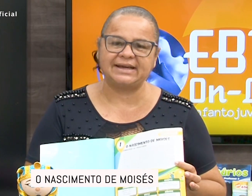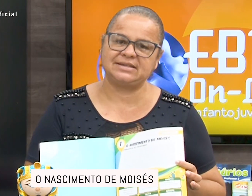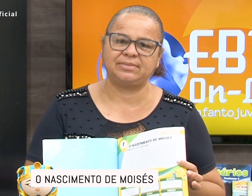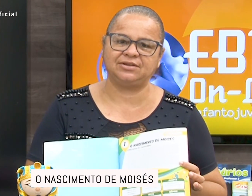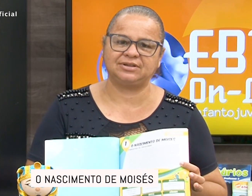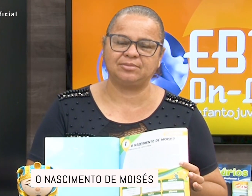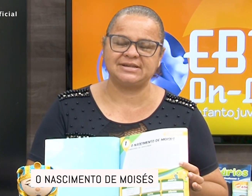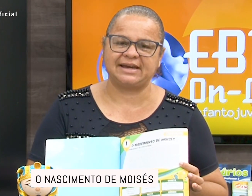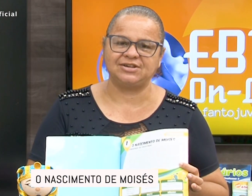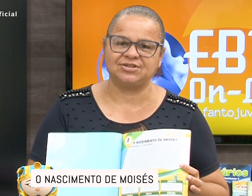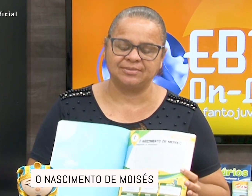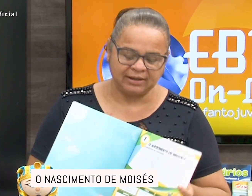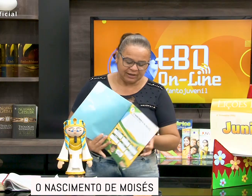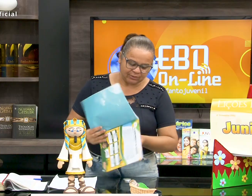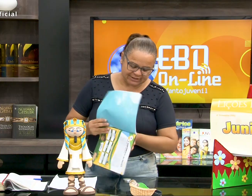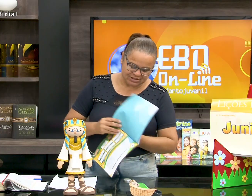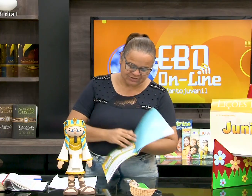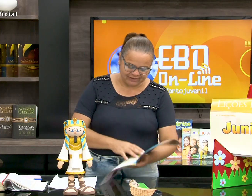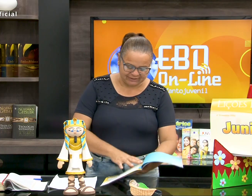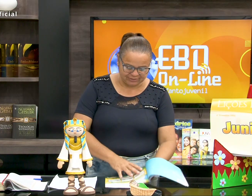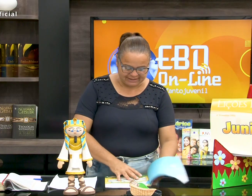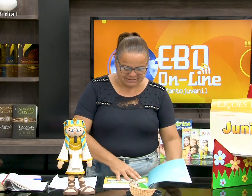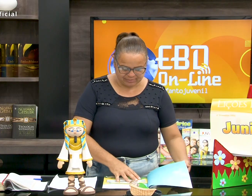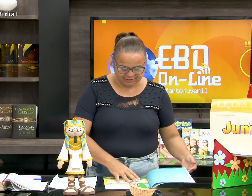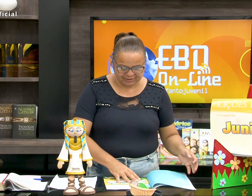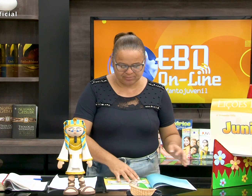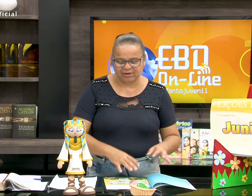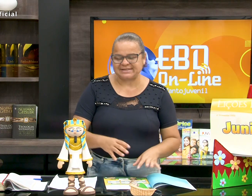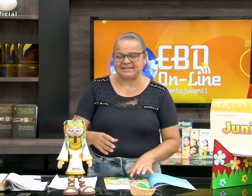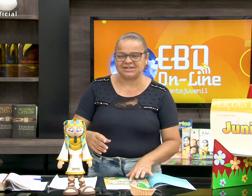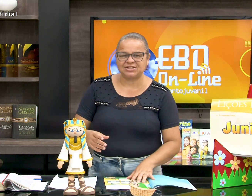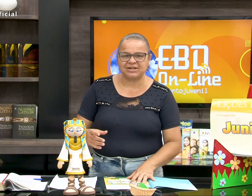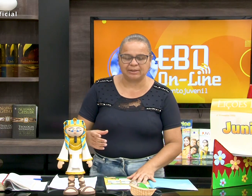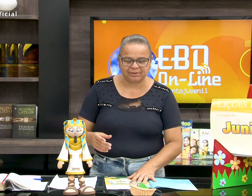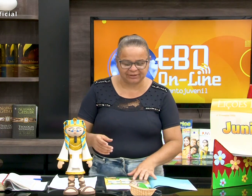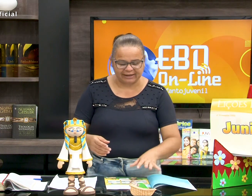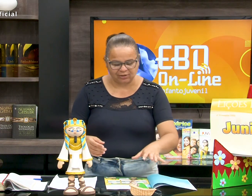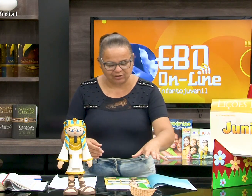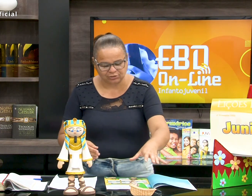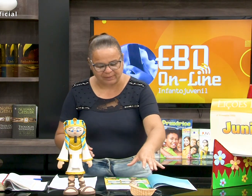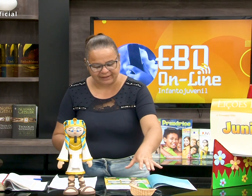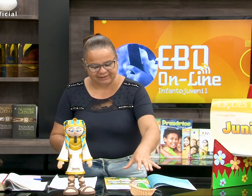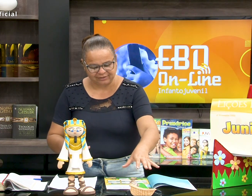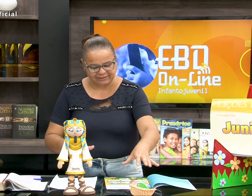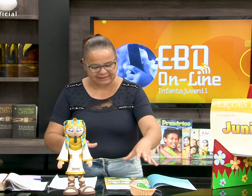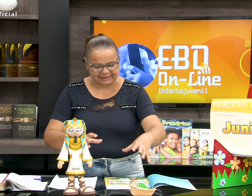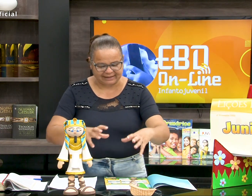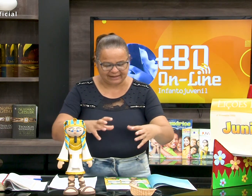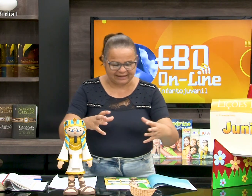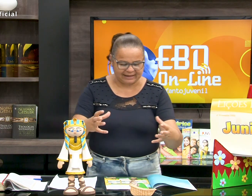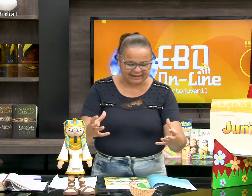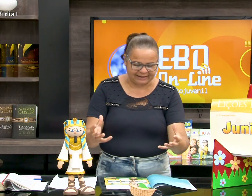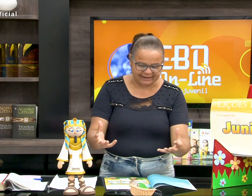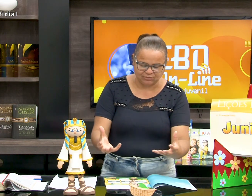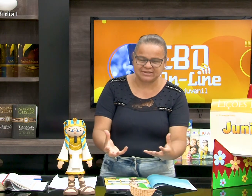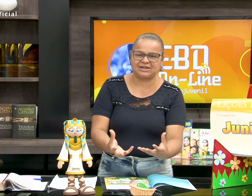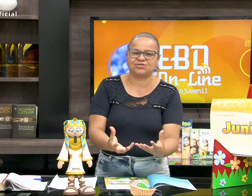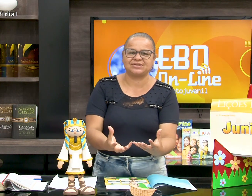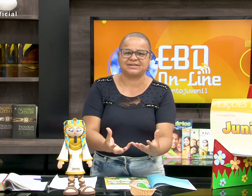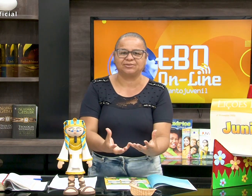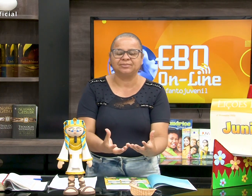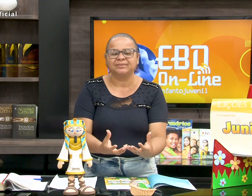o nascimento de Moisés. Quando a gente fala do nascimento de Moisés, a gente lembra do quê? Logo do barquinho, né? Daquela,